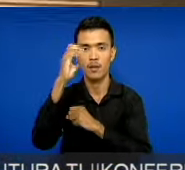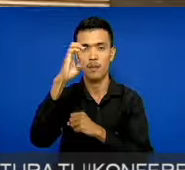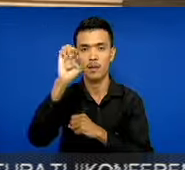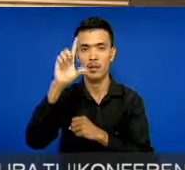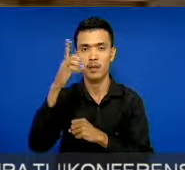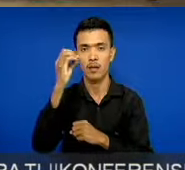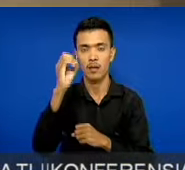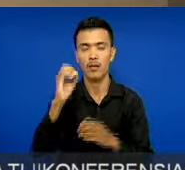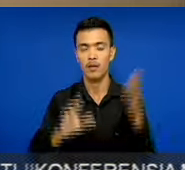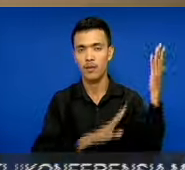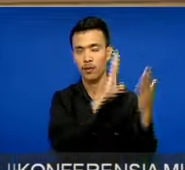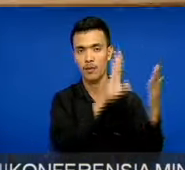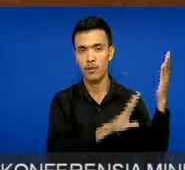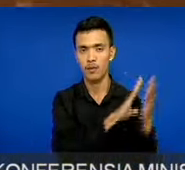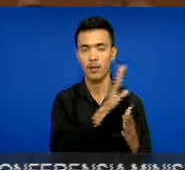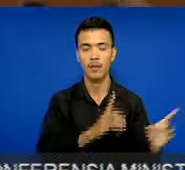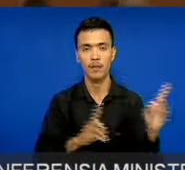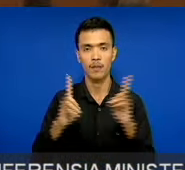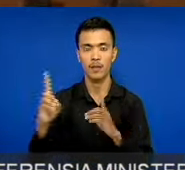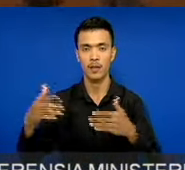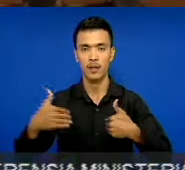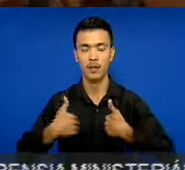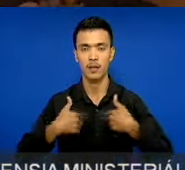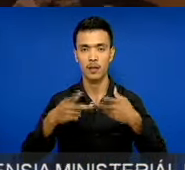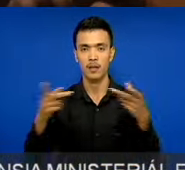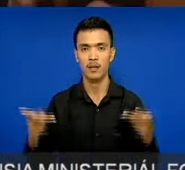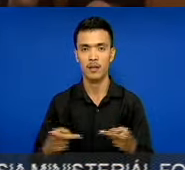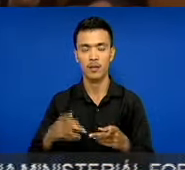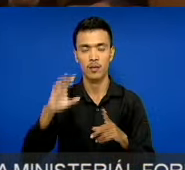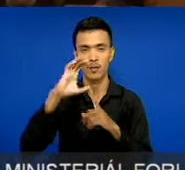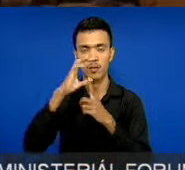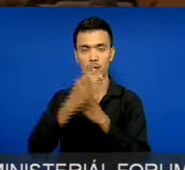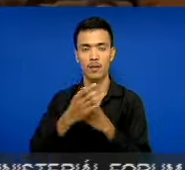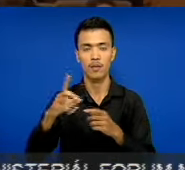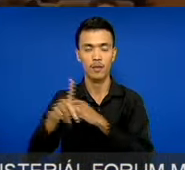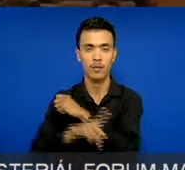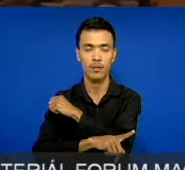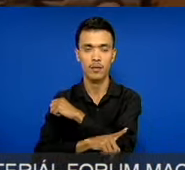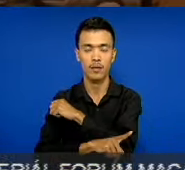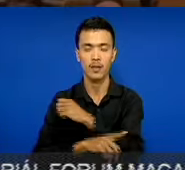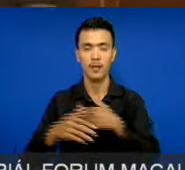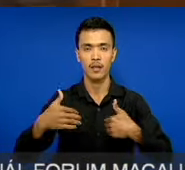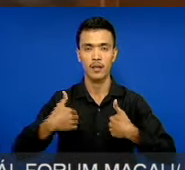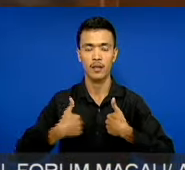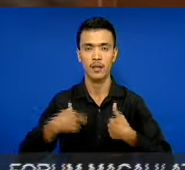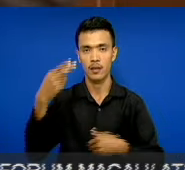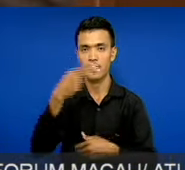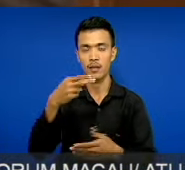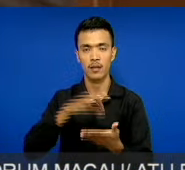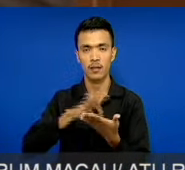Souza, nebe comemoração de Rasik, realiza ia Centro Cultural Belém, Lisboa, Portugal, ia quinta-feira semana